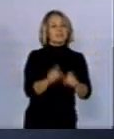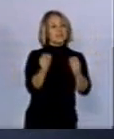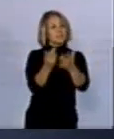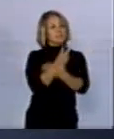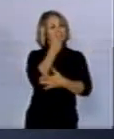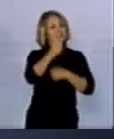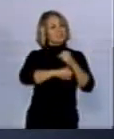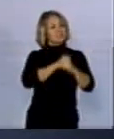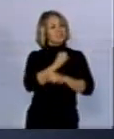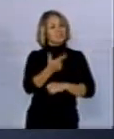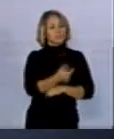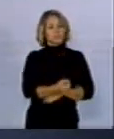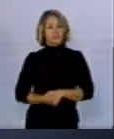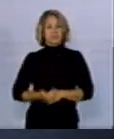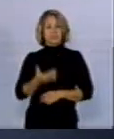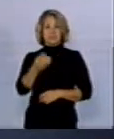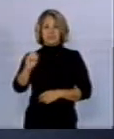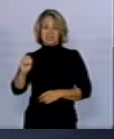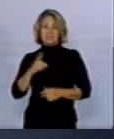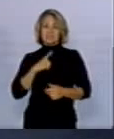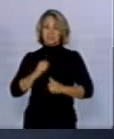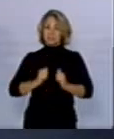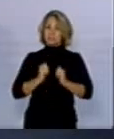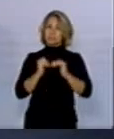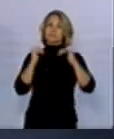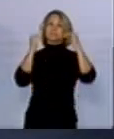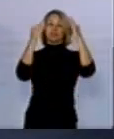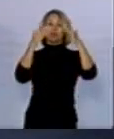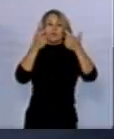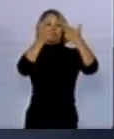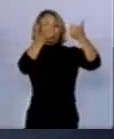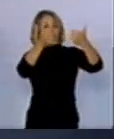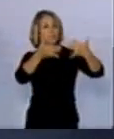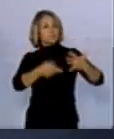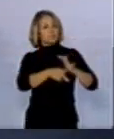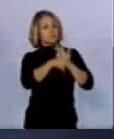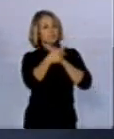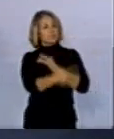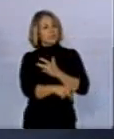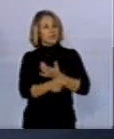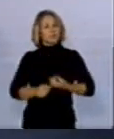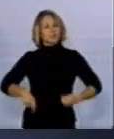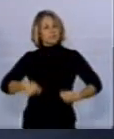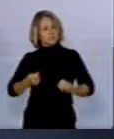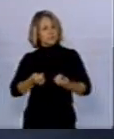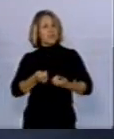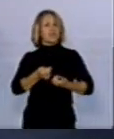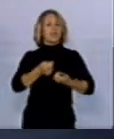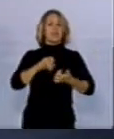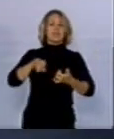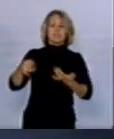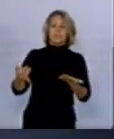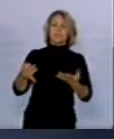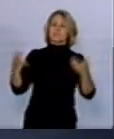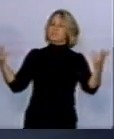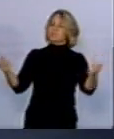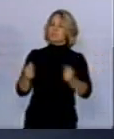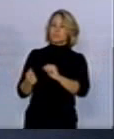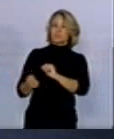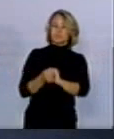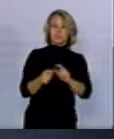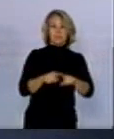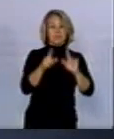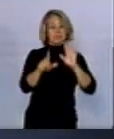e que vem sendo implementado desde então com uma pluralidade de abordagens regulatórias, tributárias, de infraestrutura, enfim. E a lei do